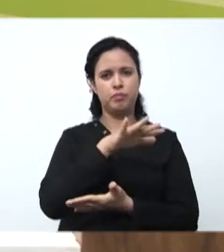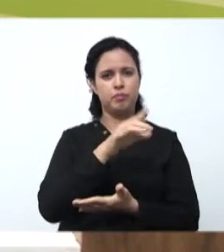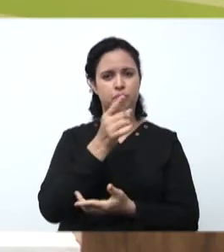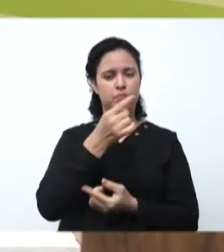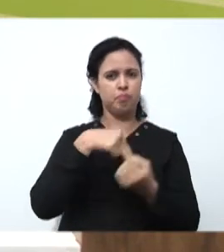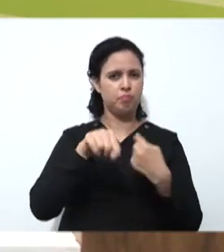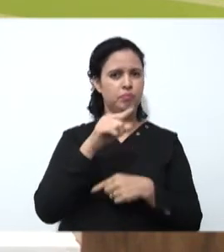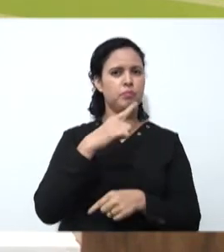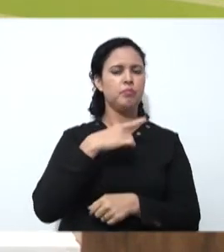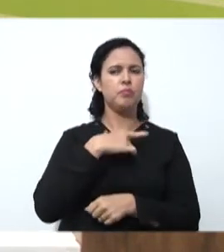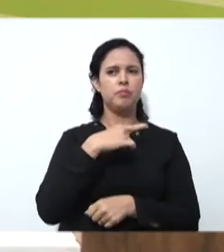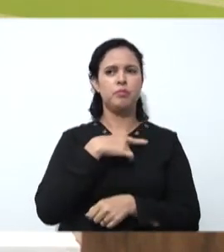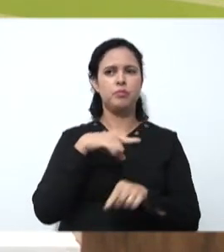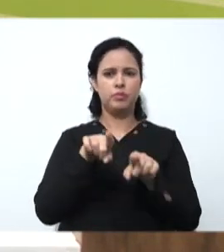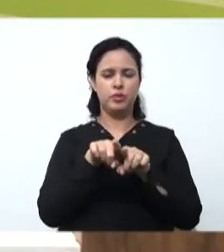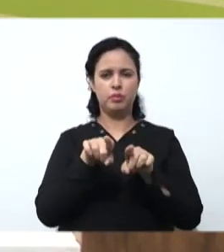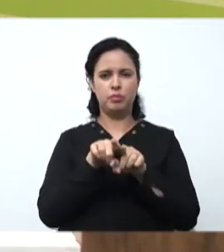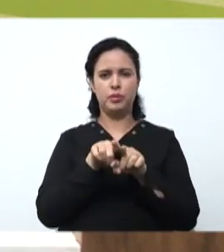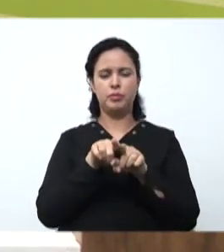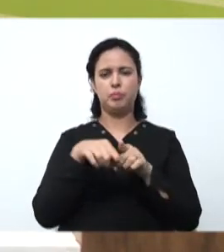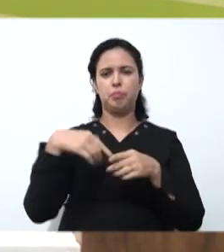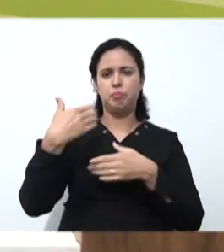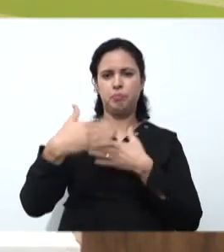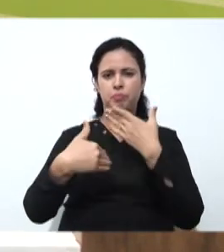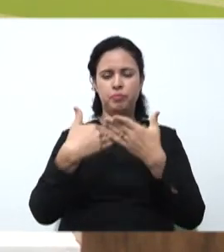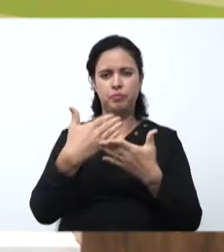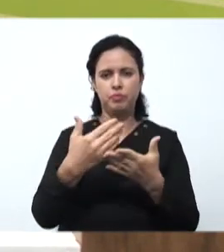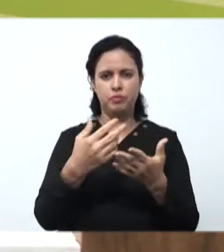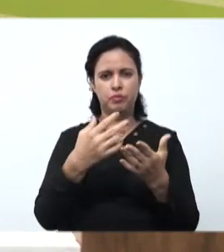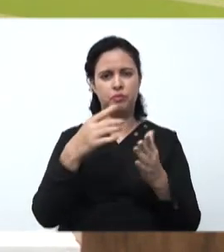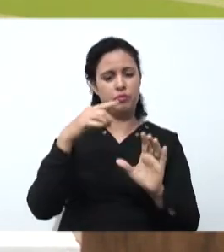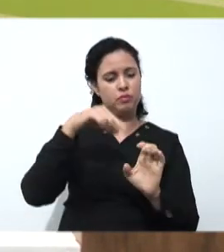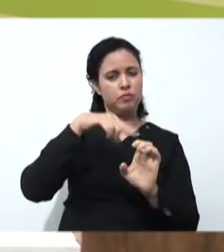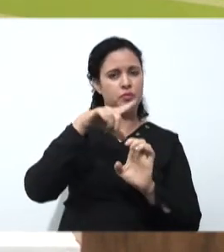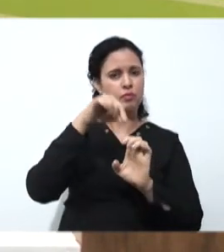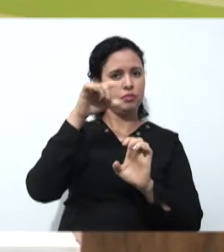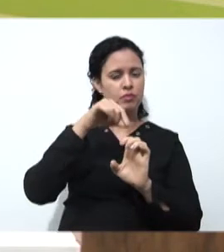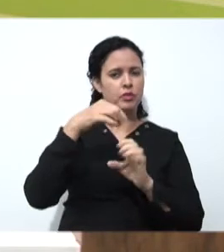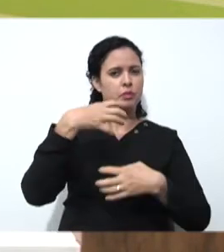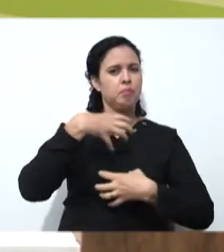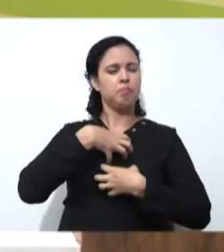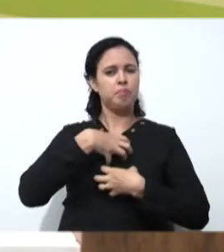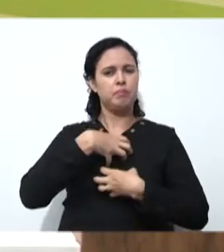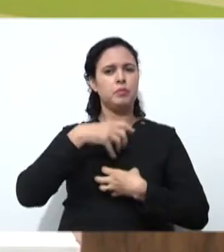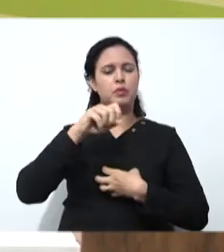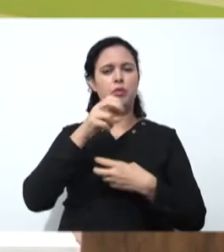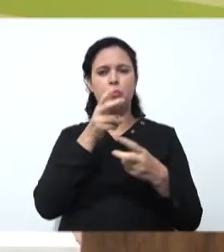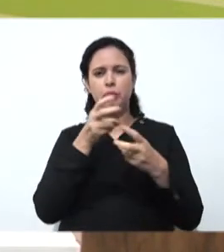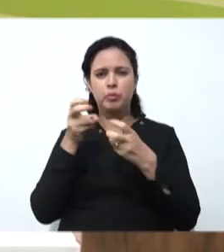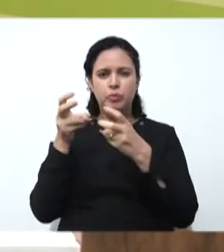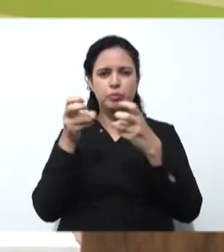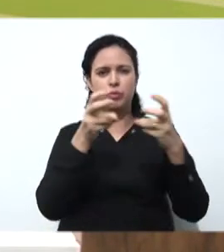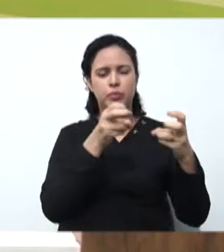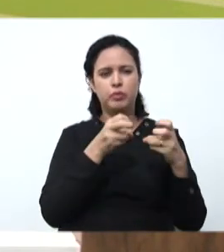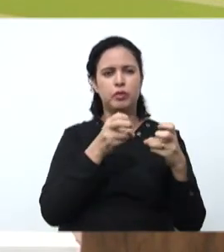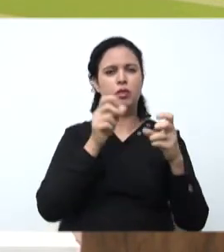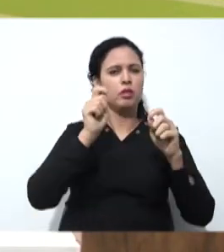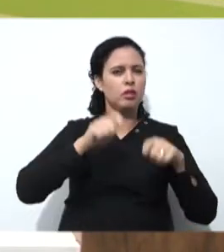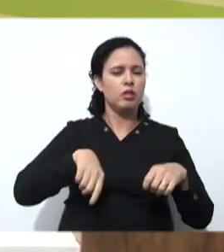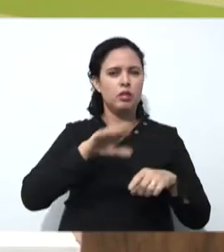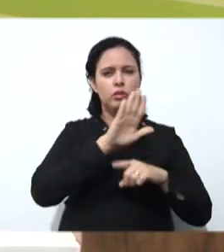proporciona, com o passar do tempo, o empreendedor ele vai se sensibilizando e vai percebendo o quanto que ele